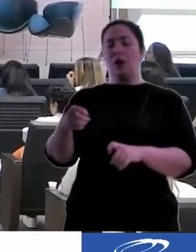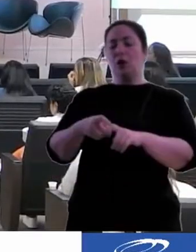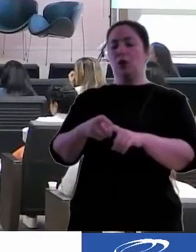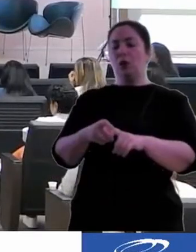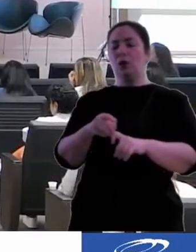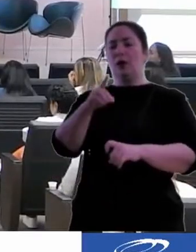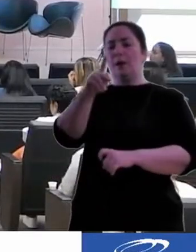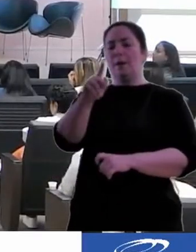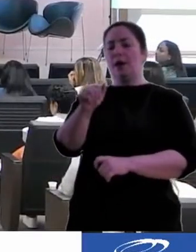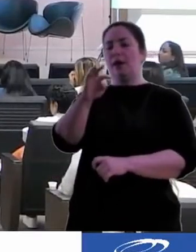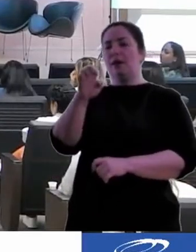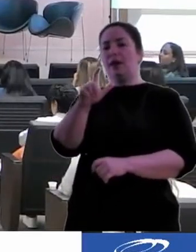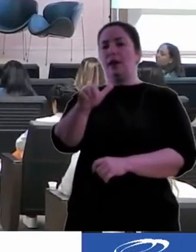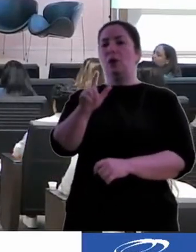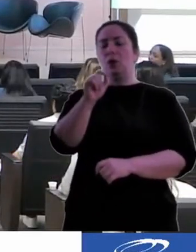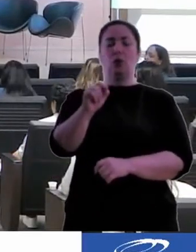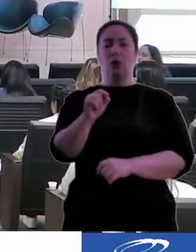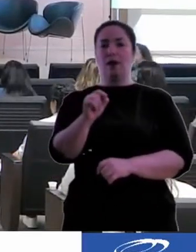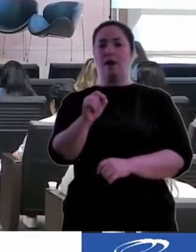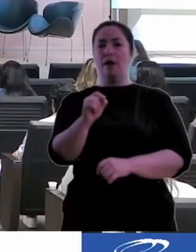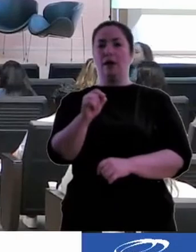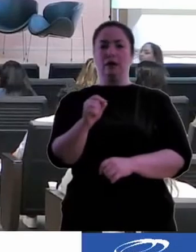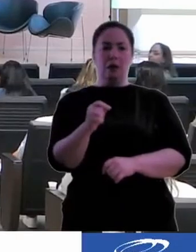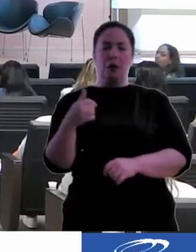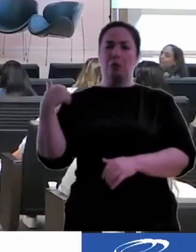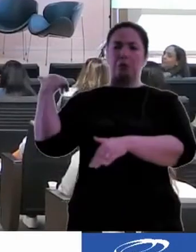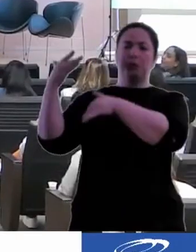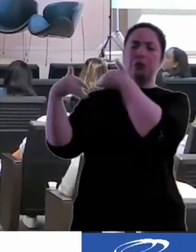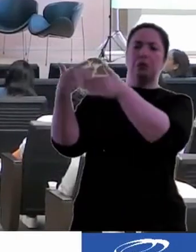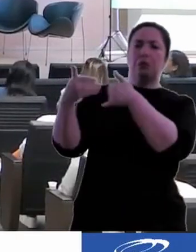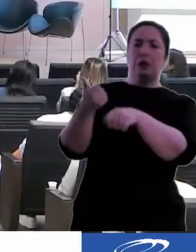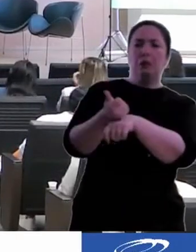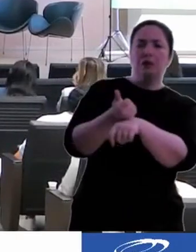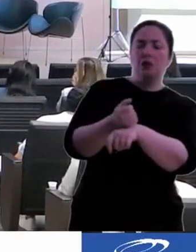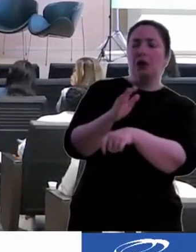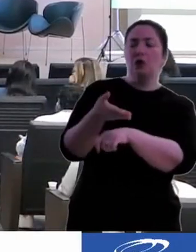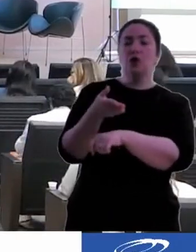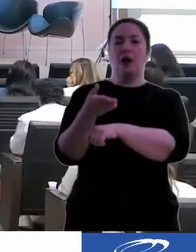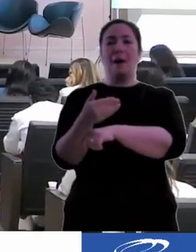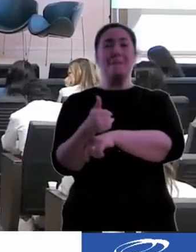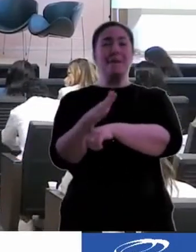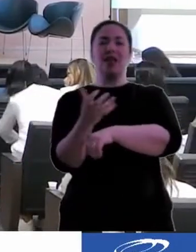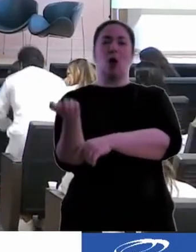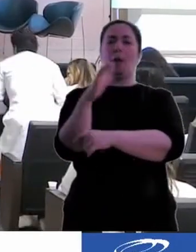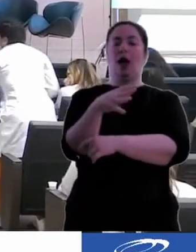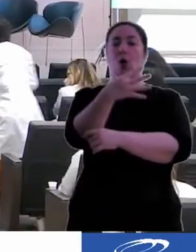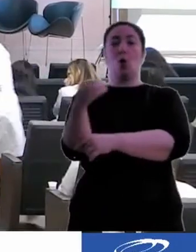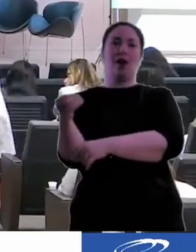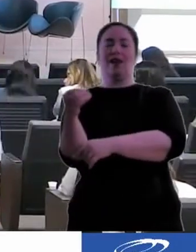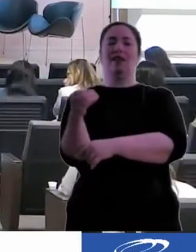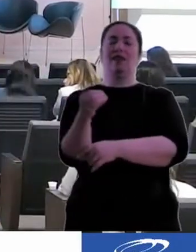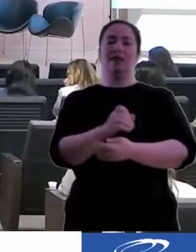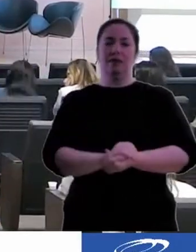de 540 artigos, com destaque para diagnóstico de doenças infecciosas, especialmente infecções